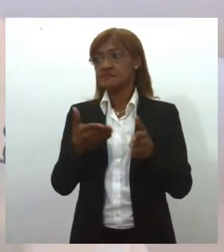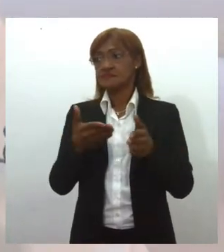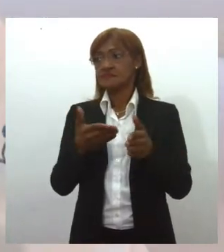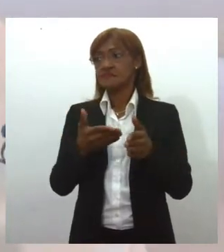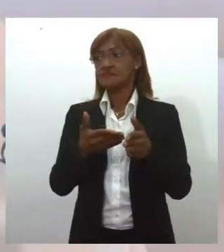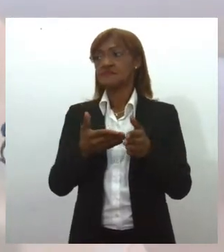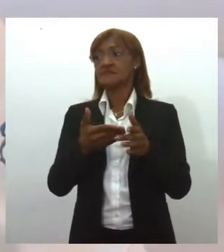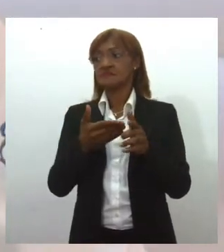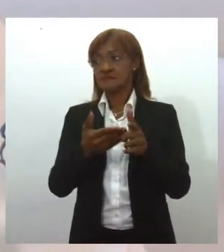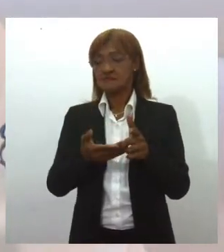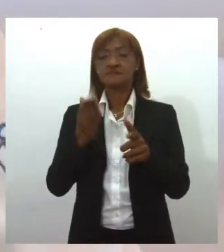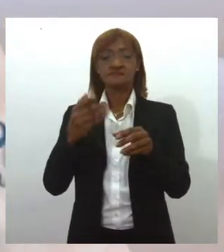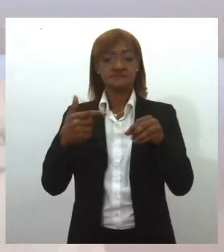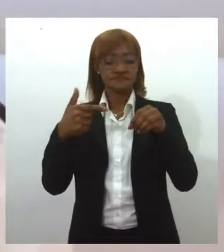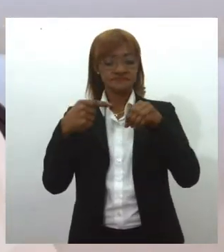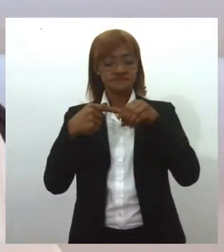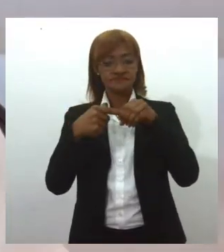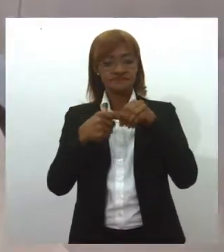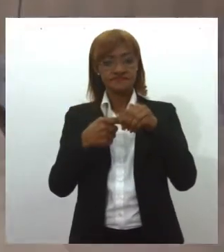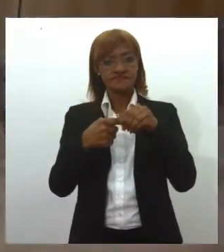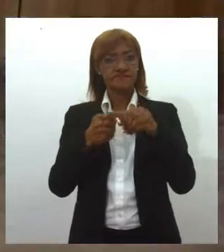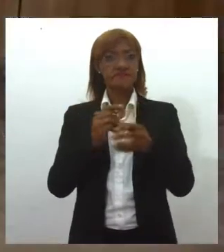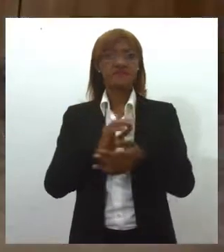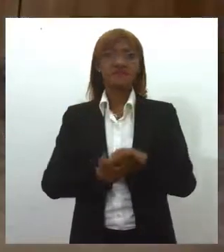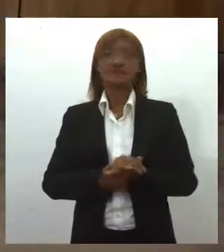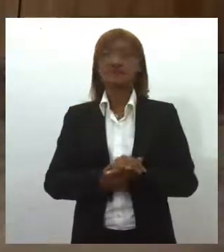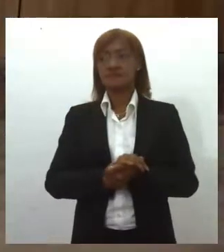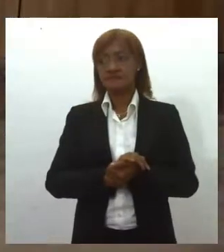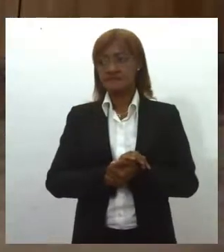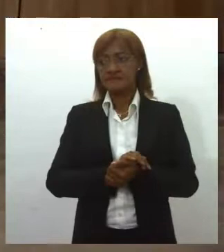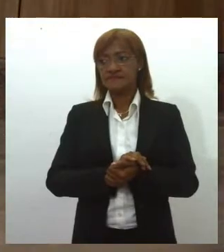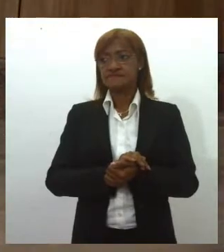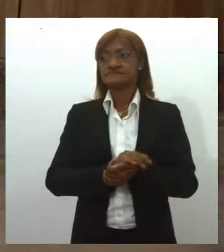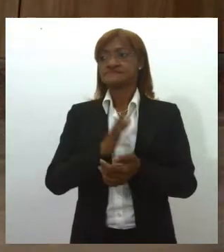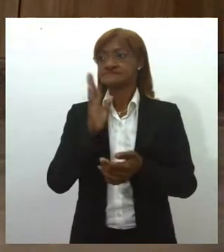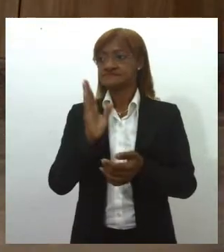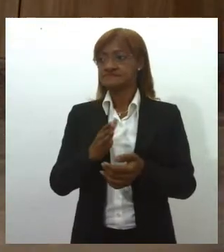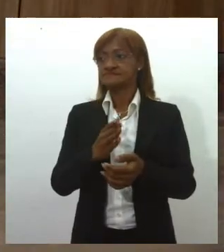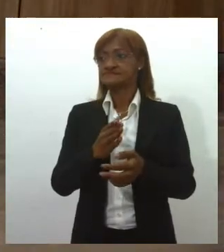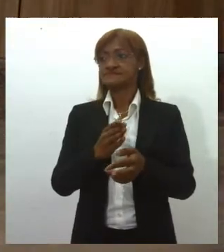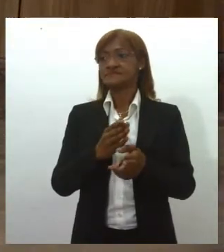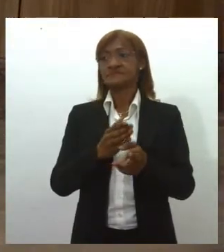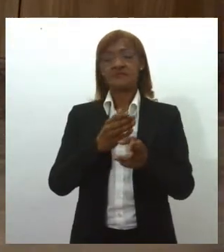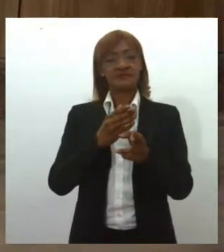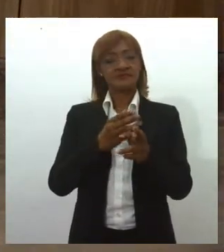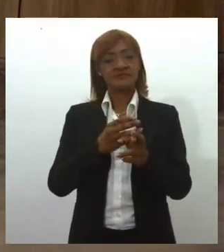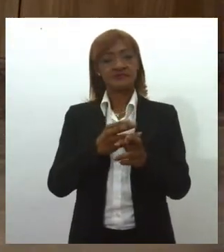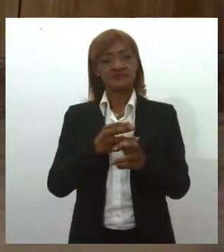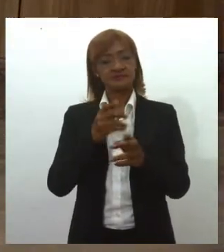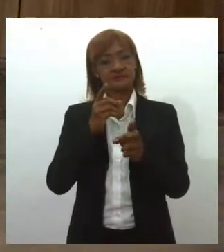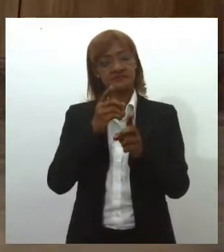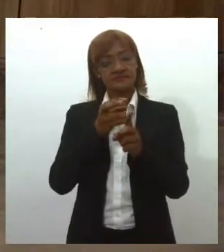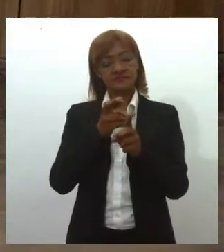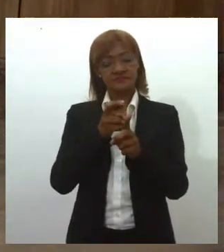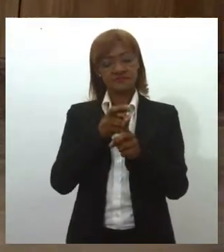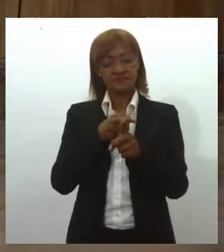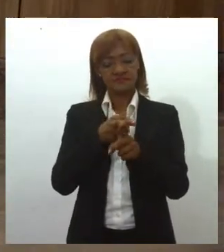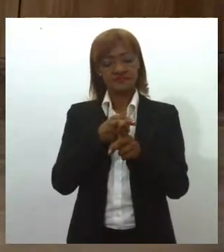que são diagnosticados com câncer de próstata. Tá, então a reportagem que a gente acompanhou mostrando a importância